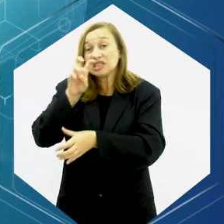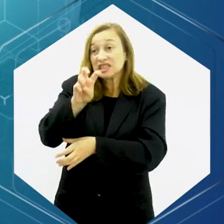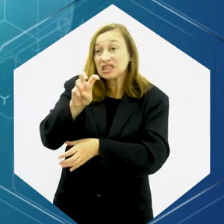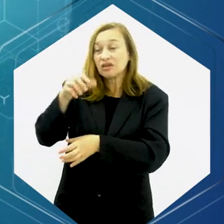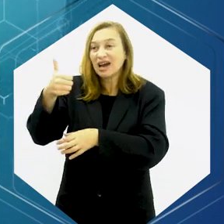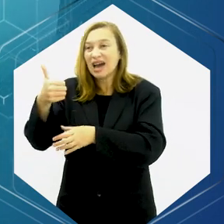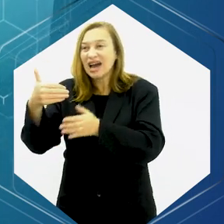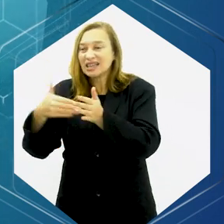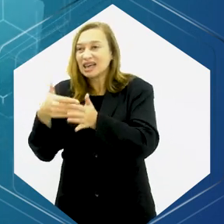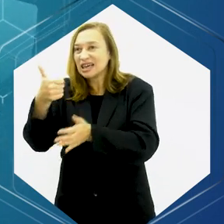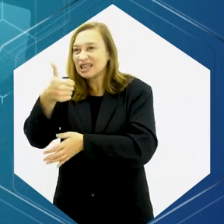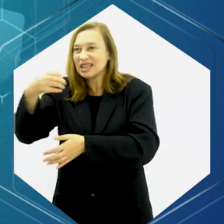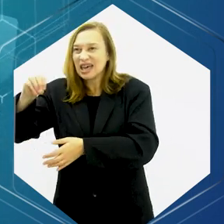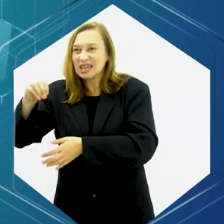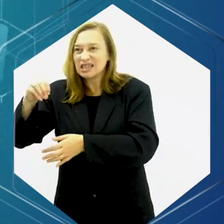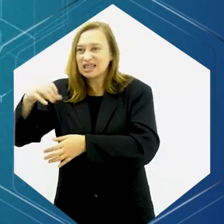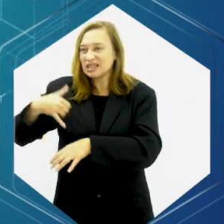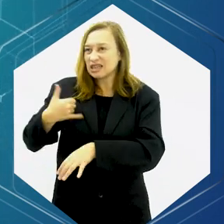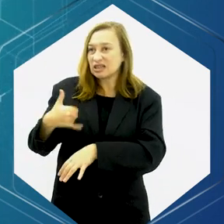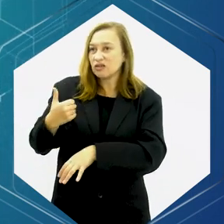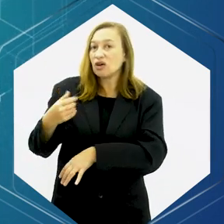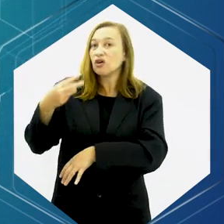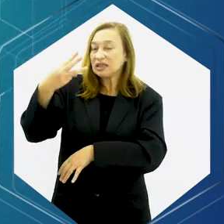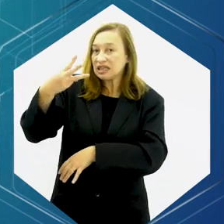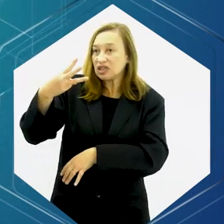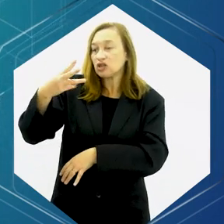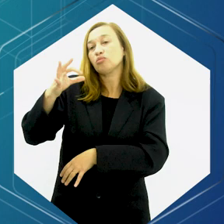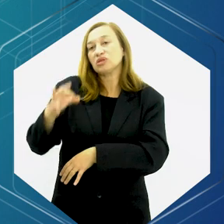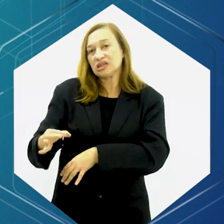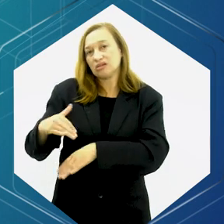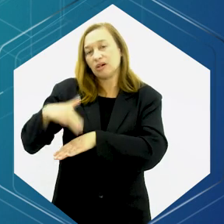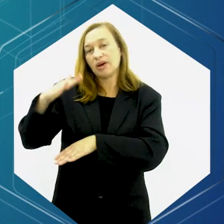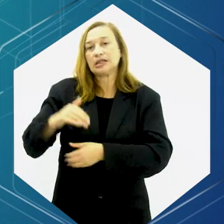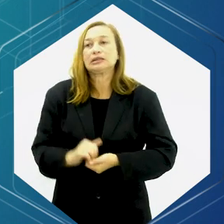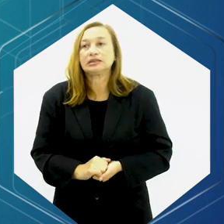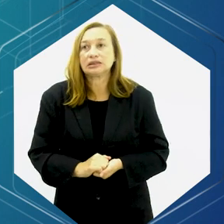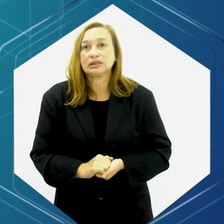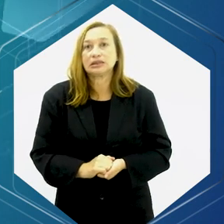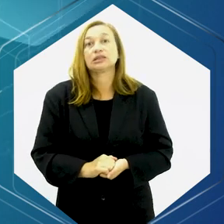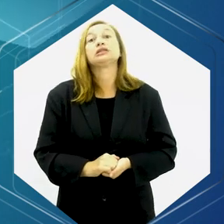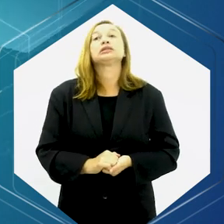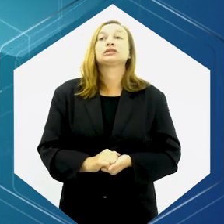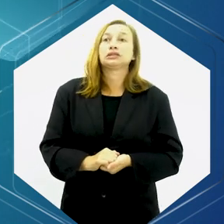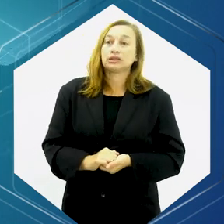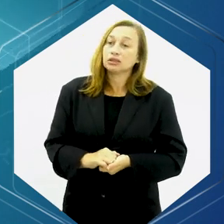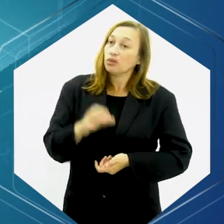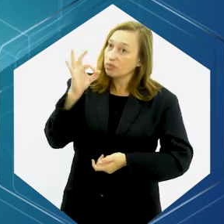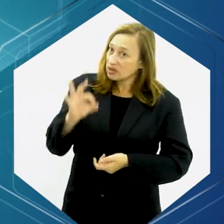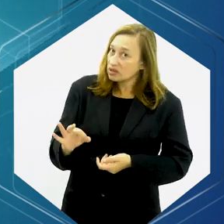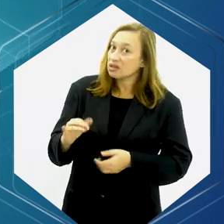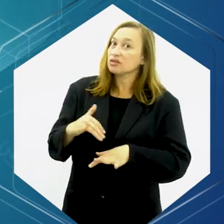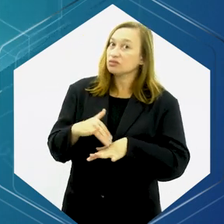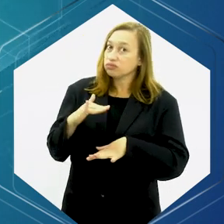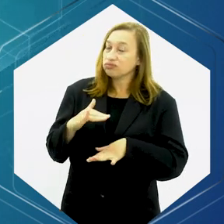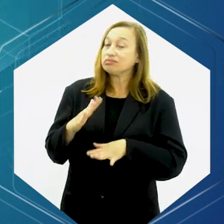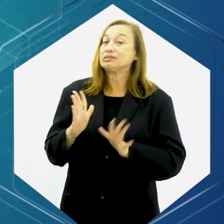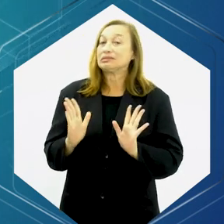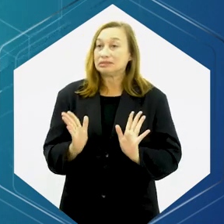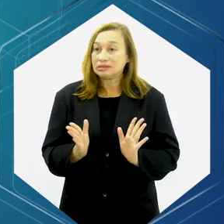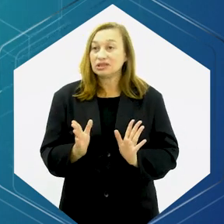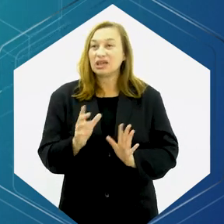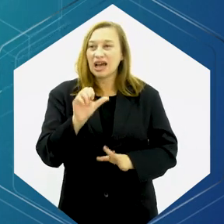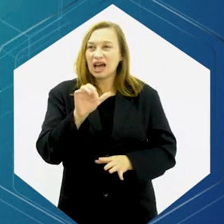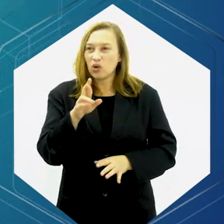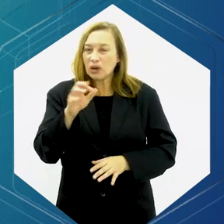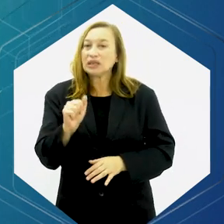crianças de 5 a 10 anos que ele foi aí de mais ou menos 3% é uma uma porcentagem bem considerável